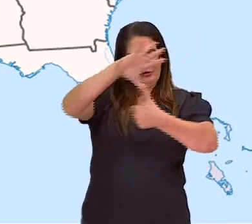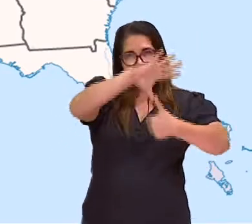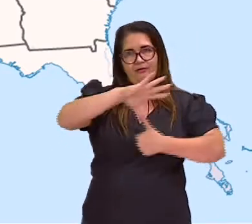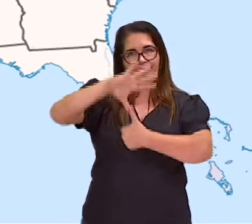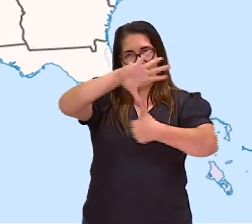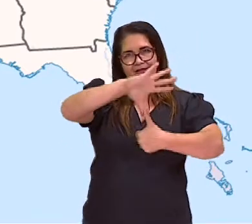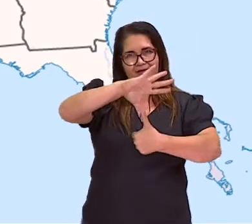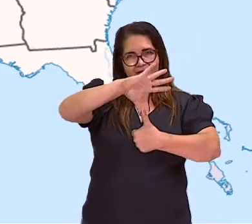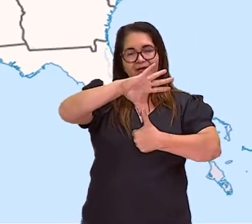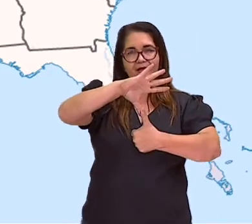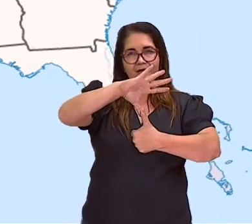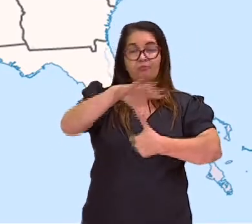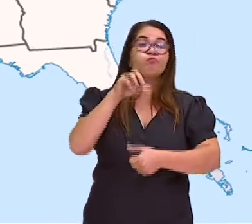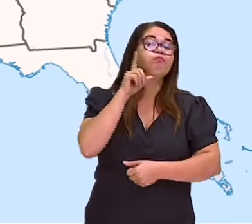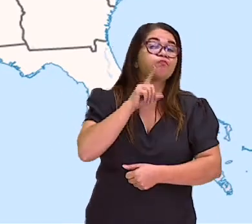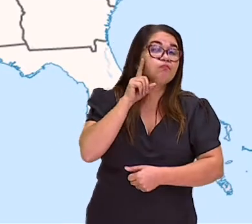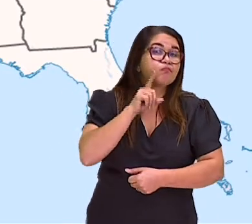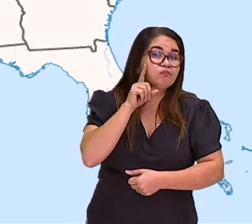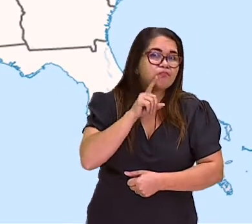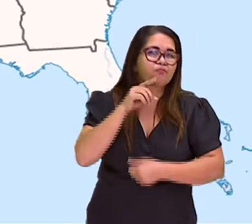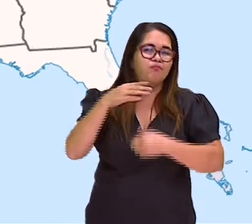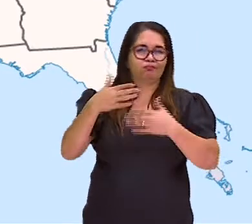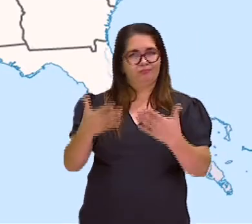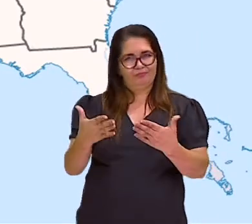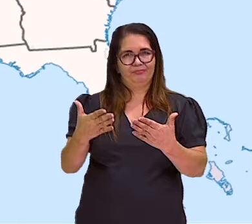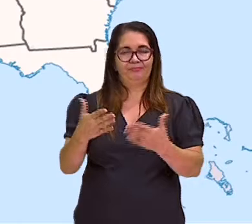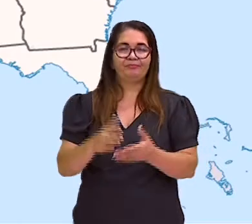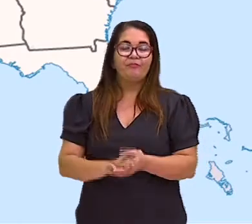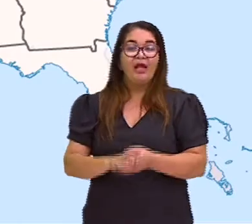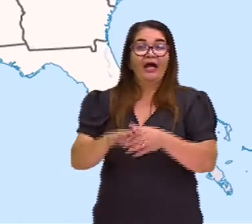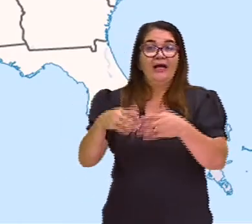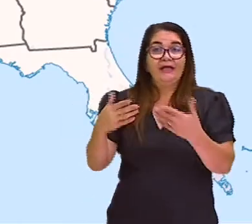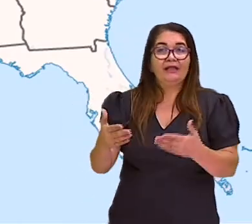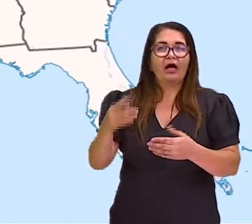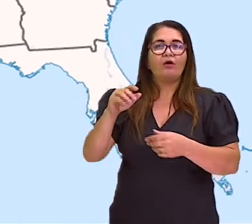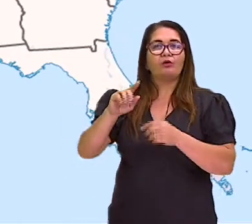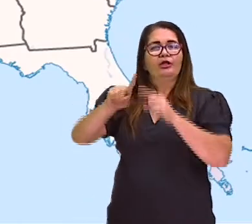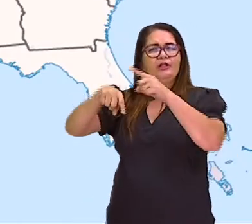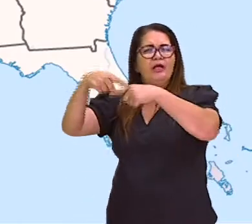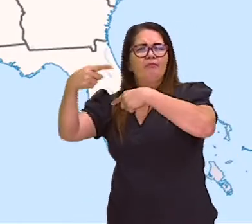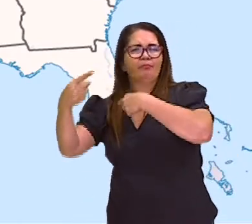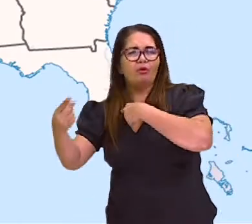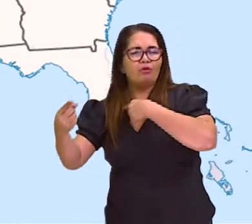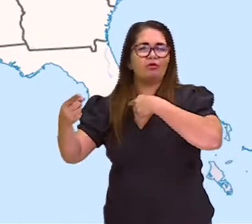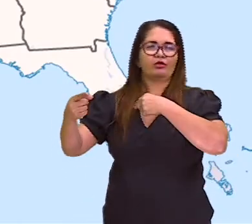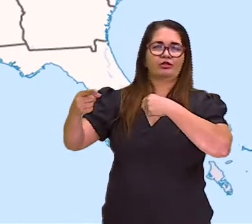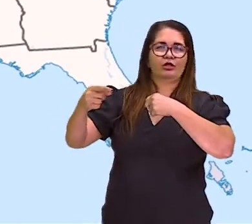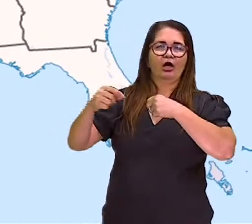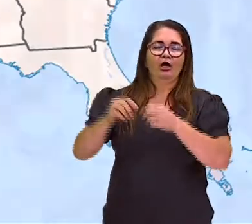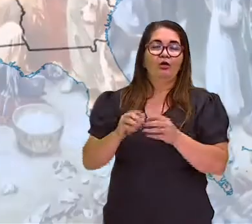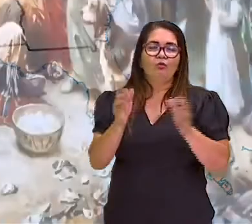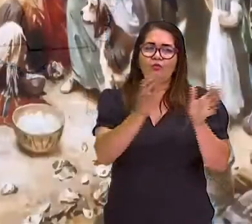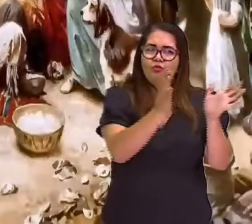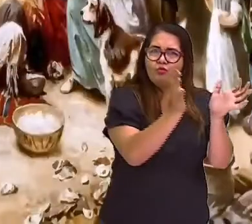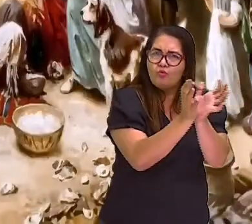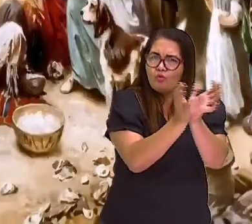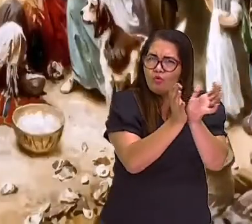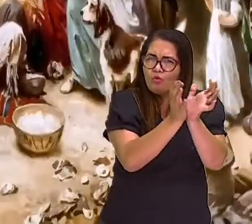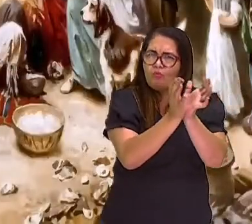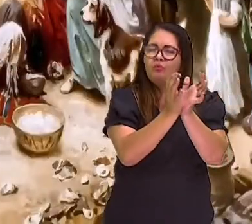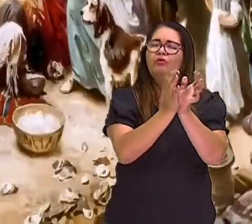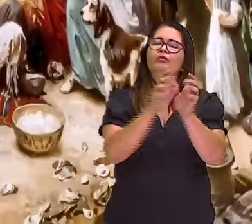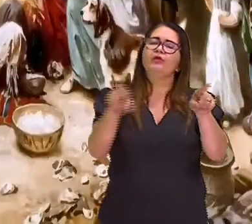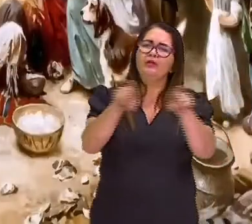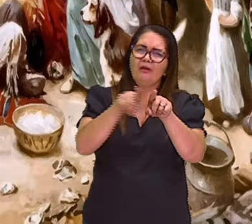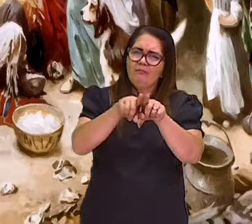América. Porém, em 1607, um outro grupo aventurou no território novamente.